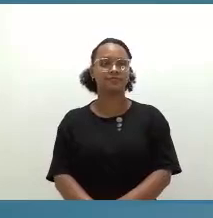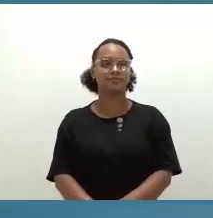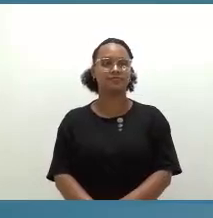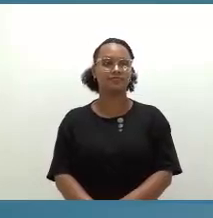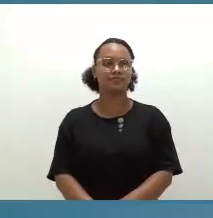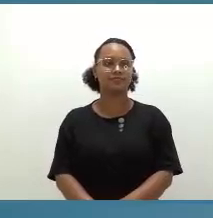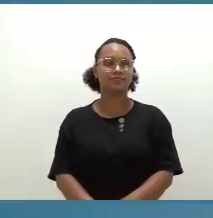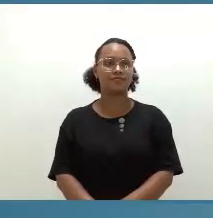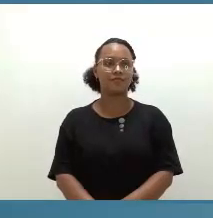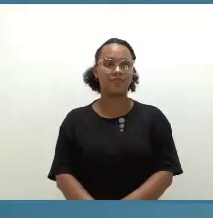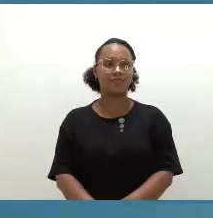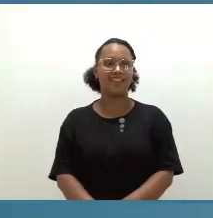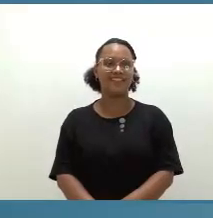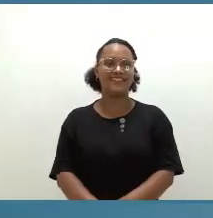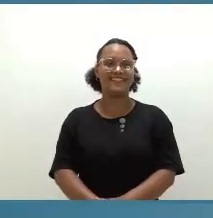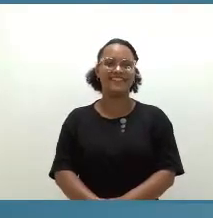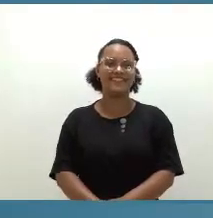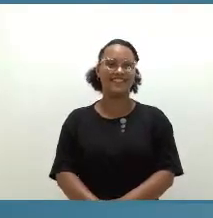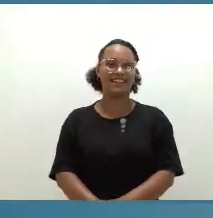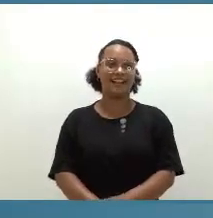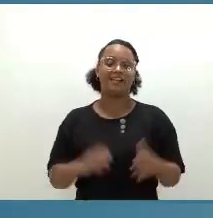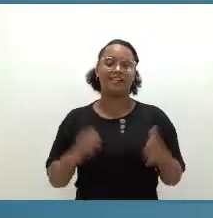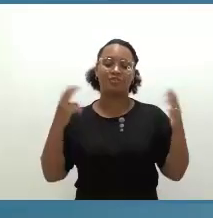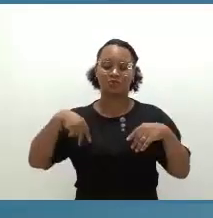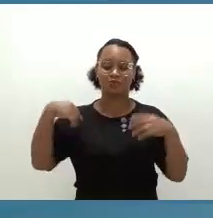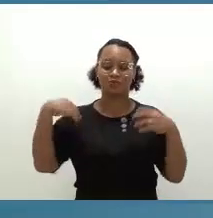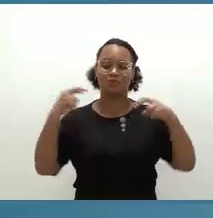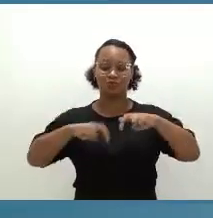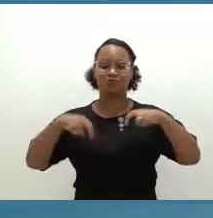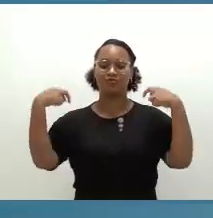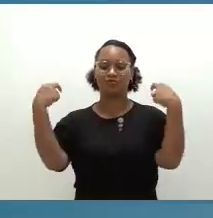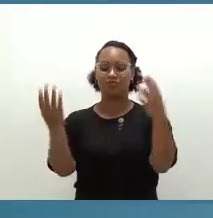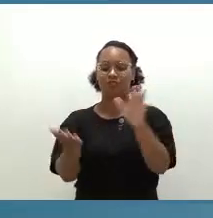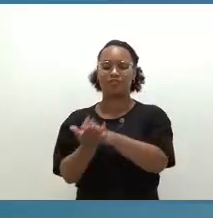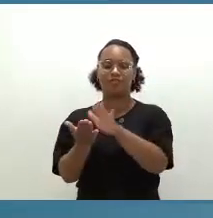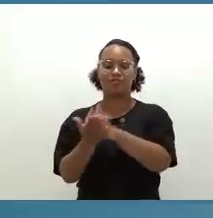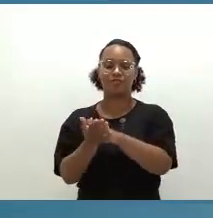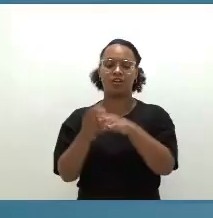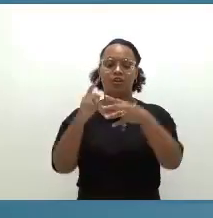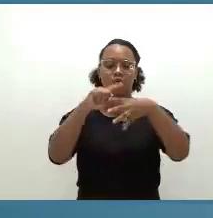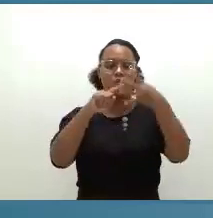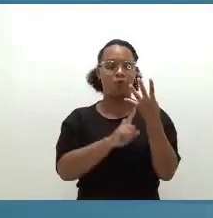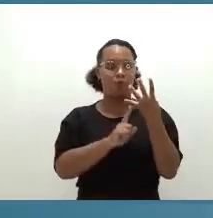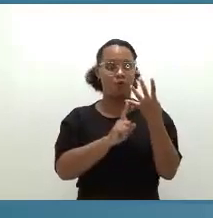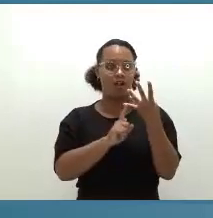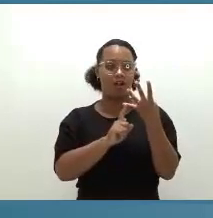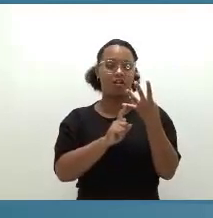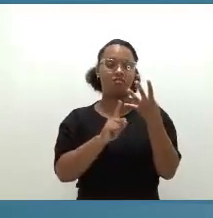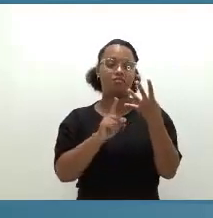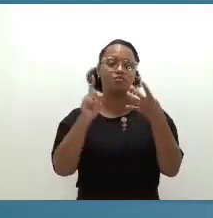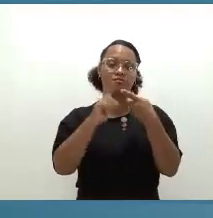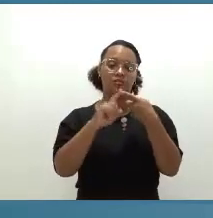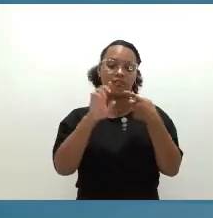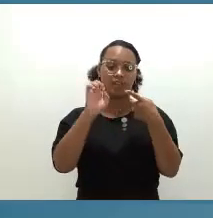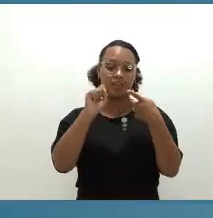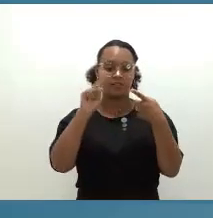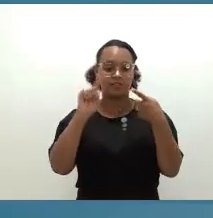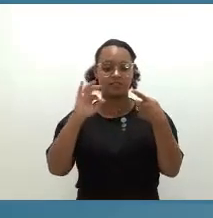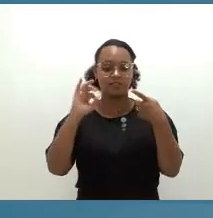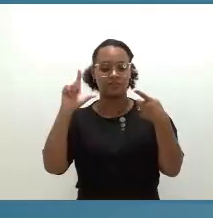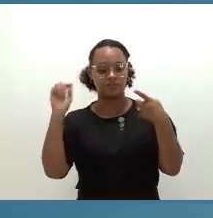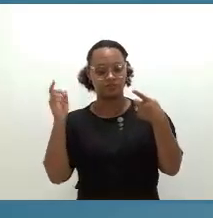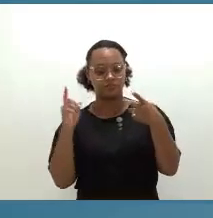Isso, por isso que eu estou finalizando aqui. Então ficaria os quatro, desembargadora Exilda, desembargadora